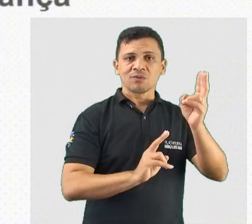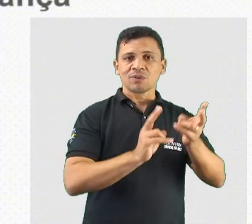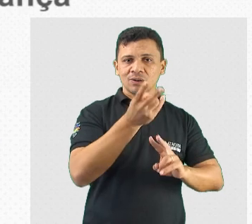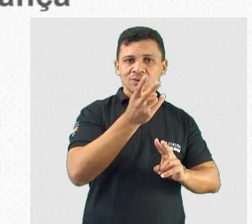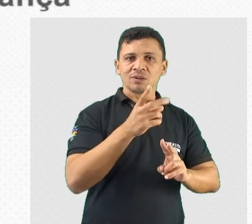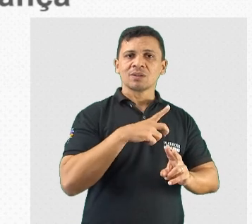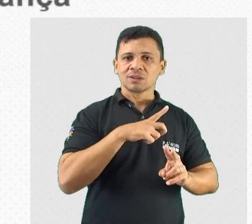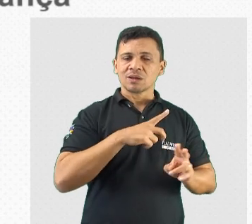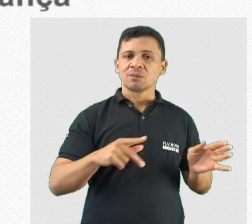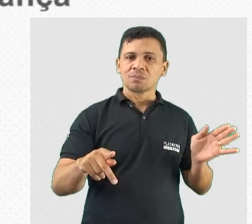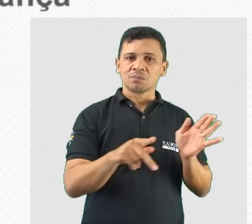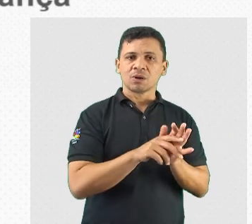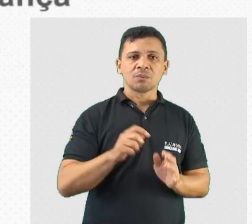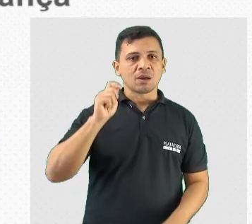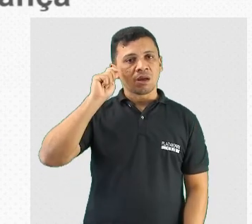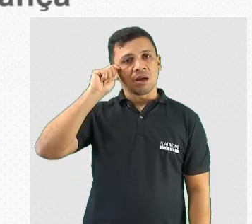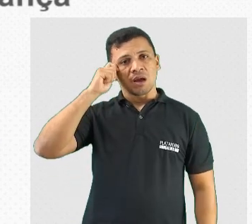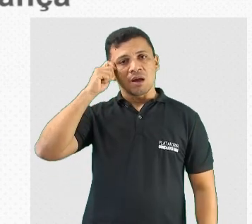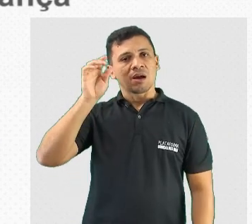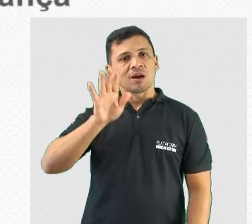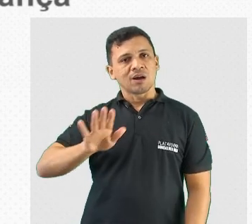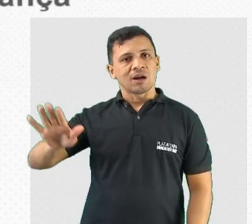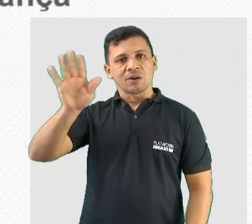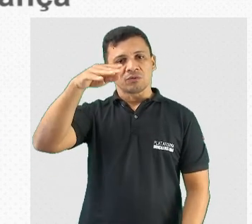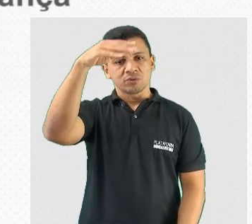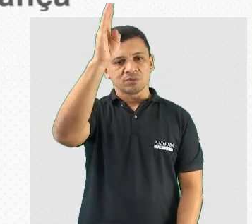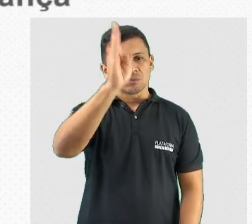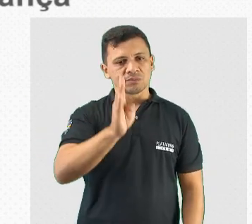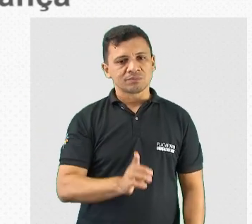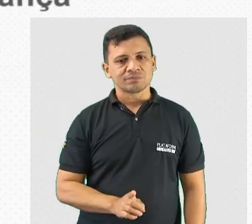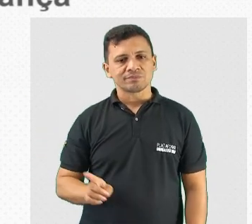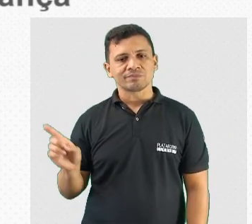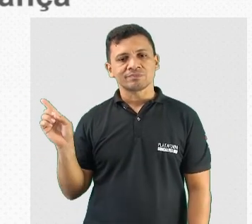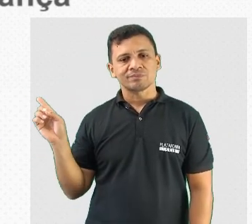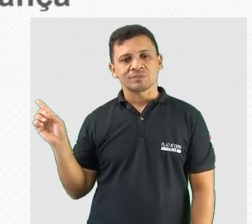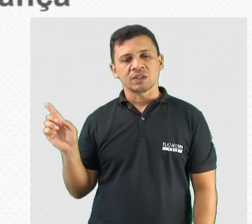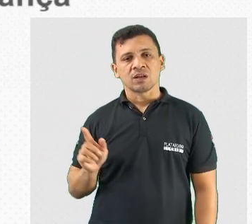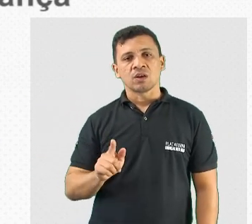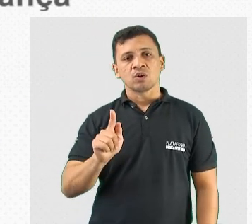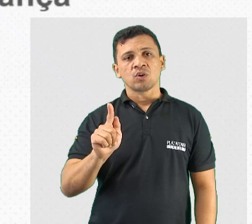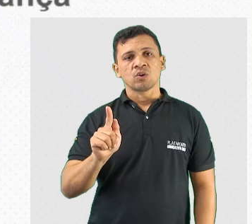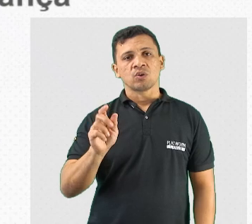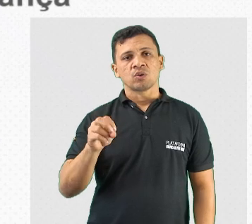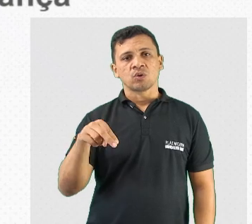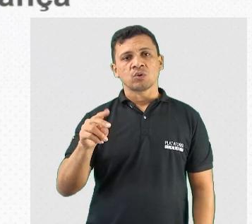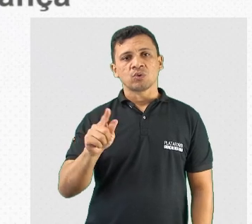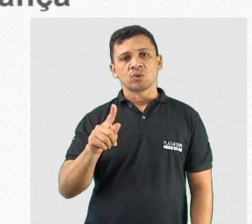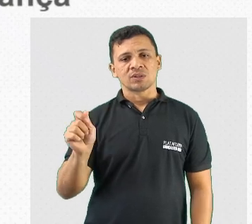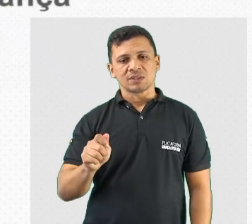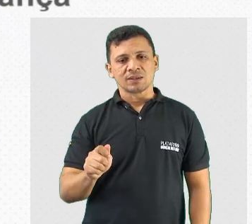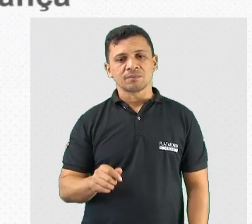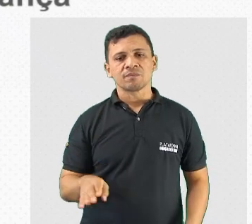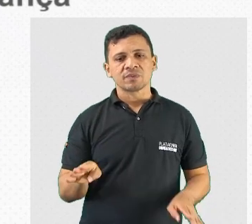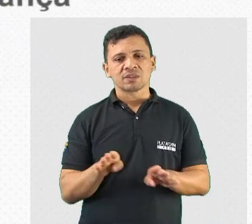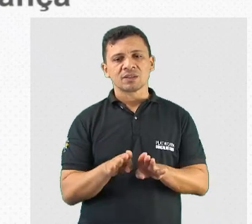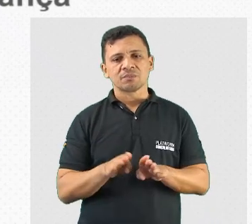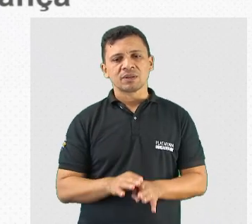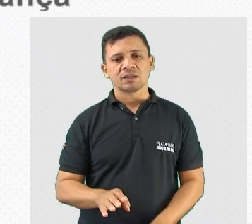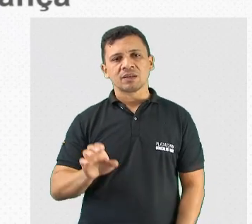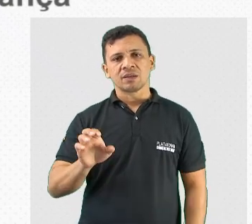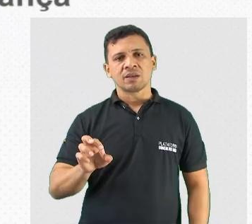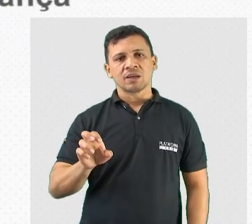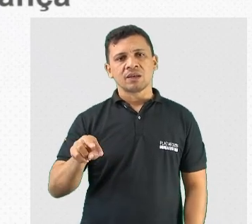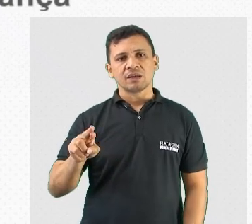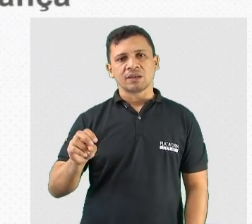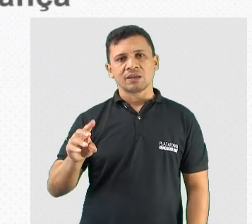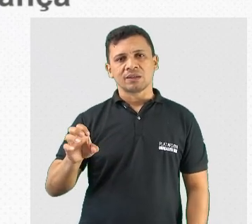sua parte afro-brasileira, e muito. Chiquinha Gonzaga e Ernesto Nazaré são pessoas que estão ligadas ao samba naquele período, mas não são